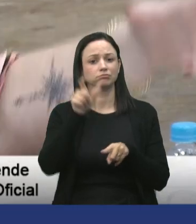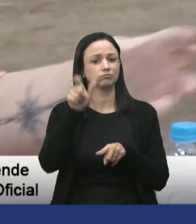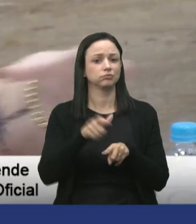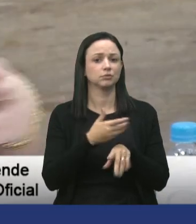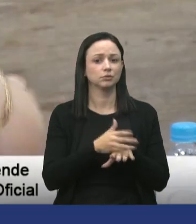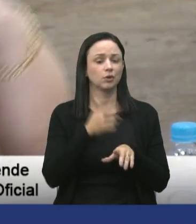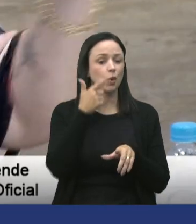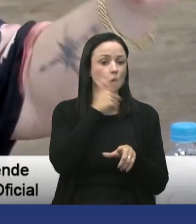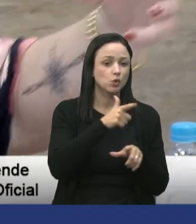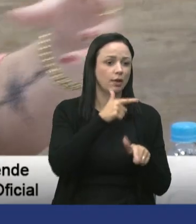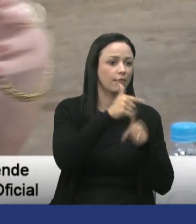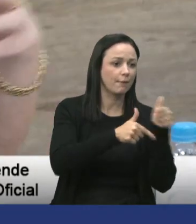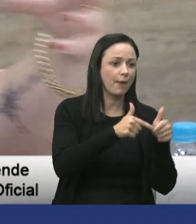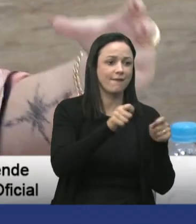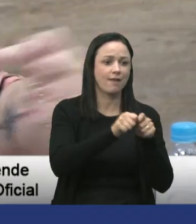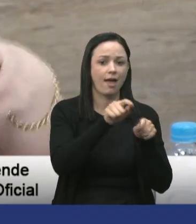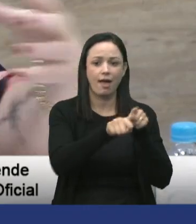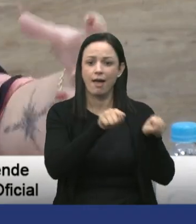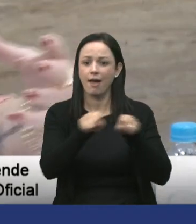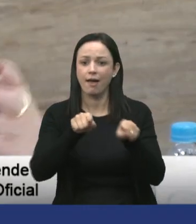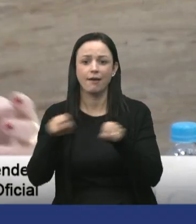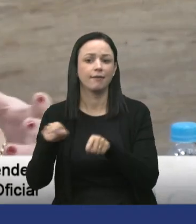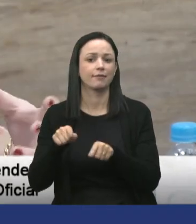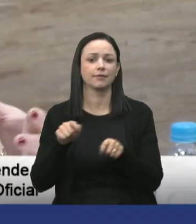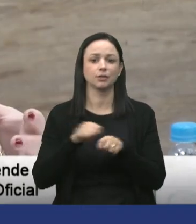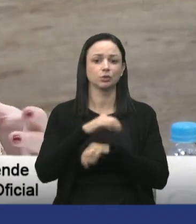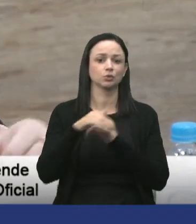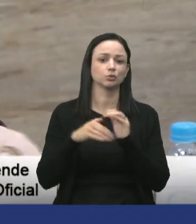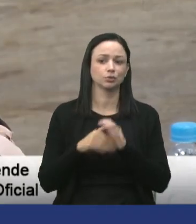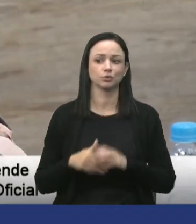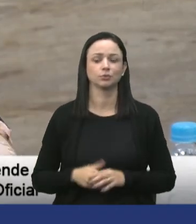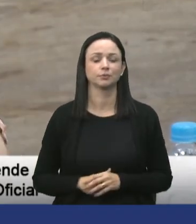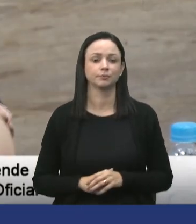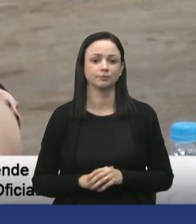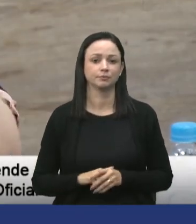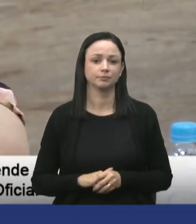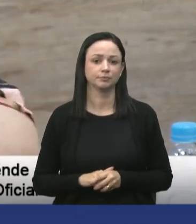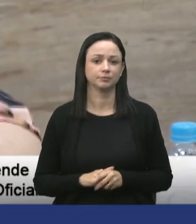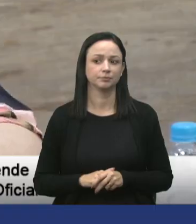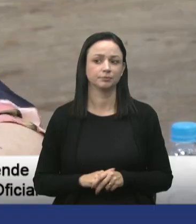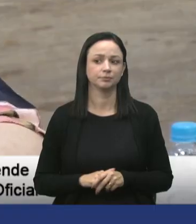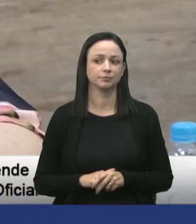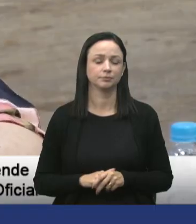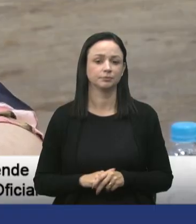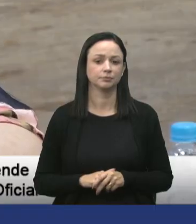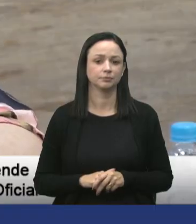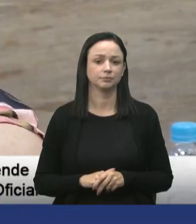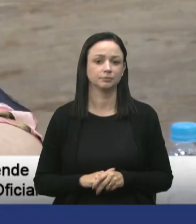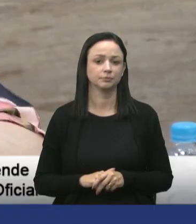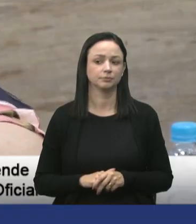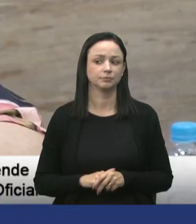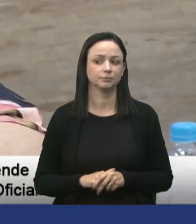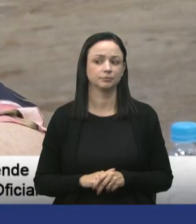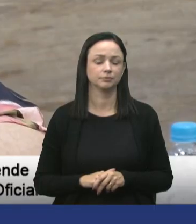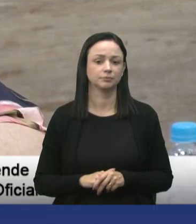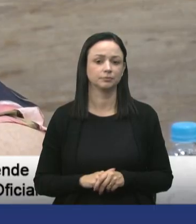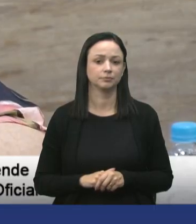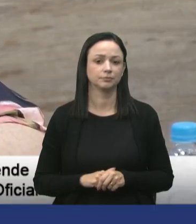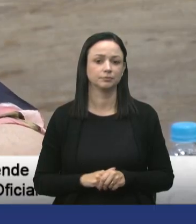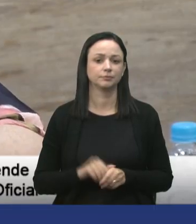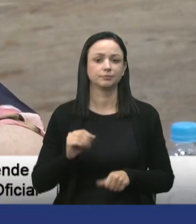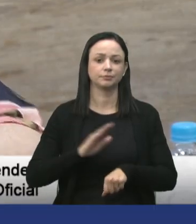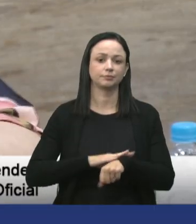para dar conta de todos esses vieses. E nesse momento, o que